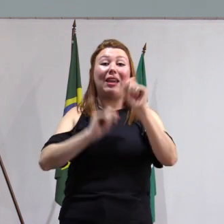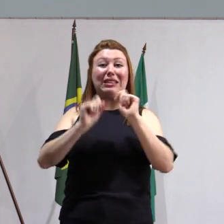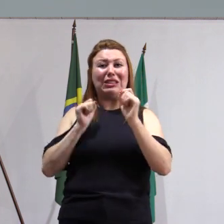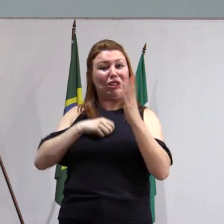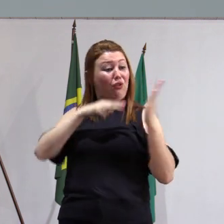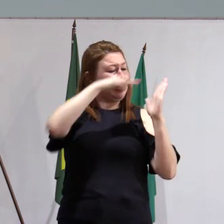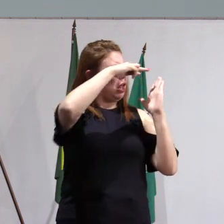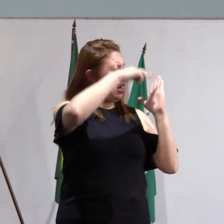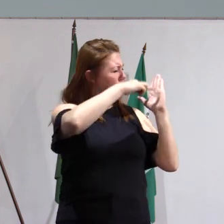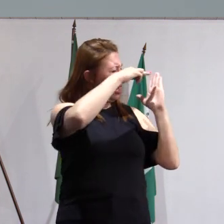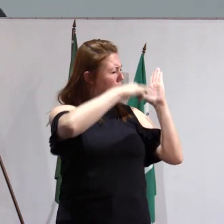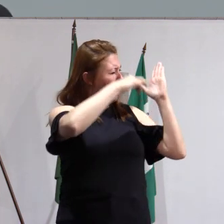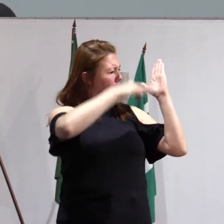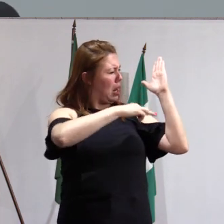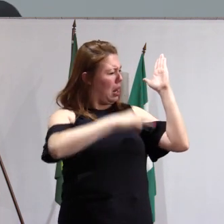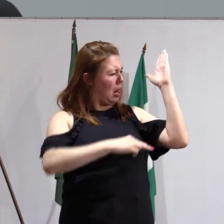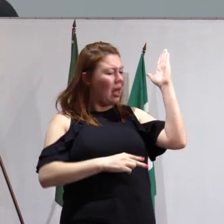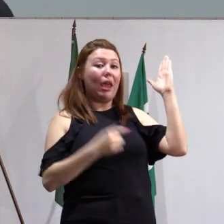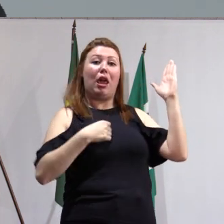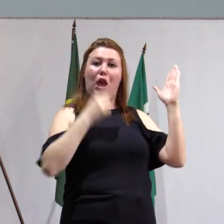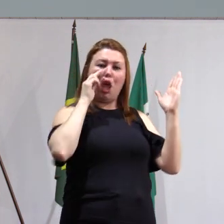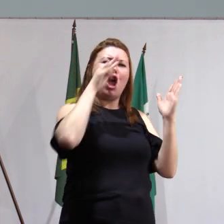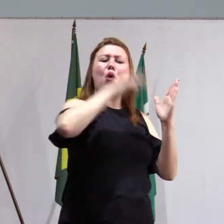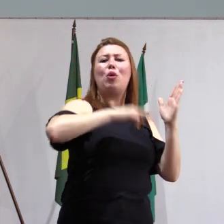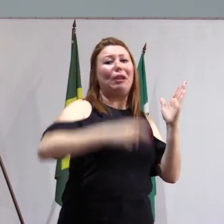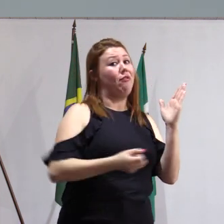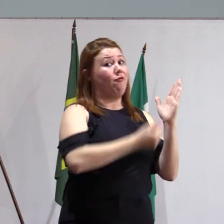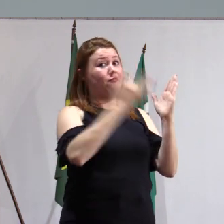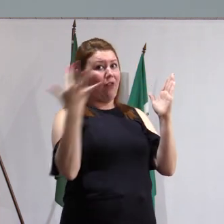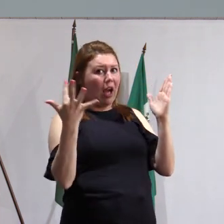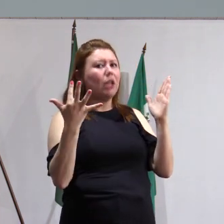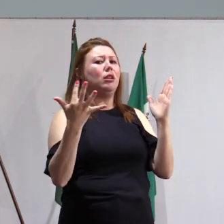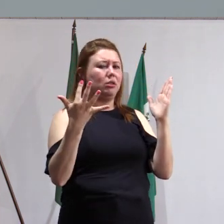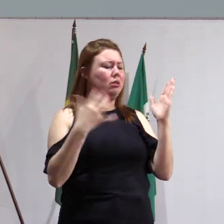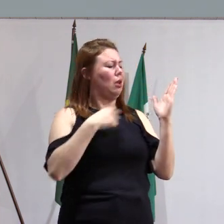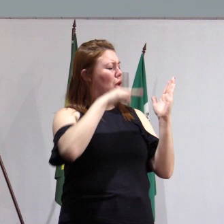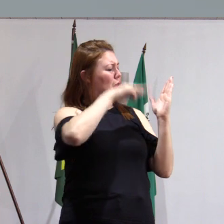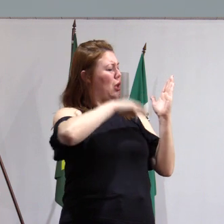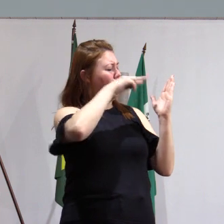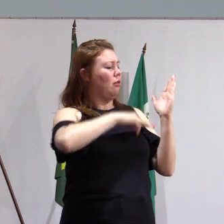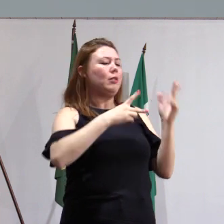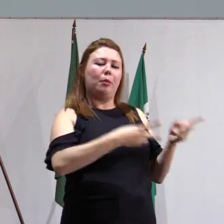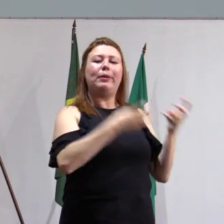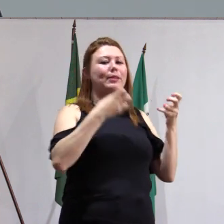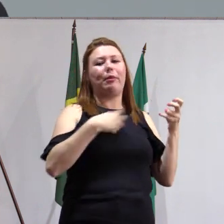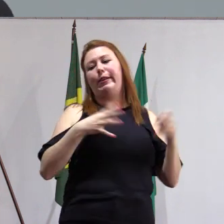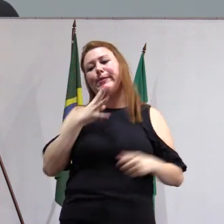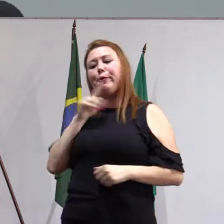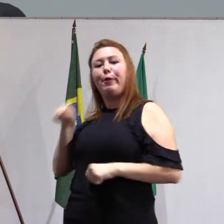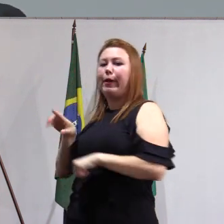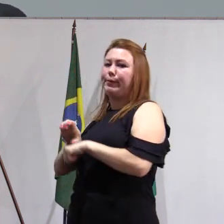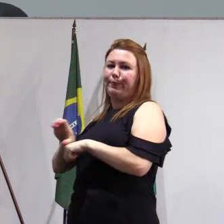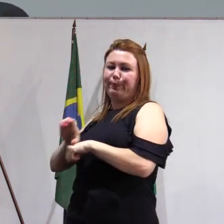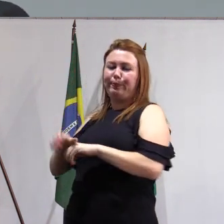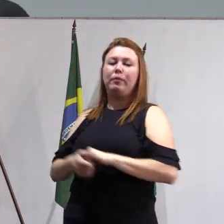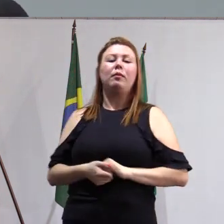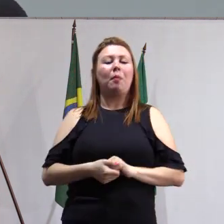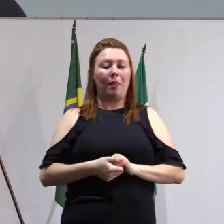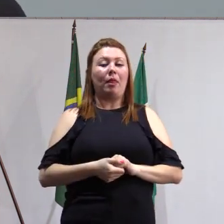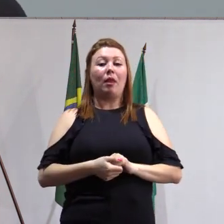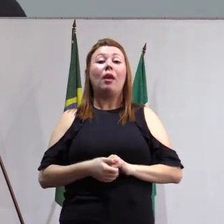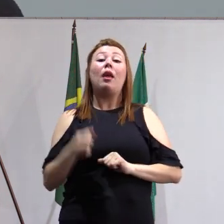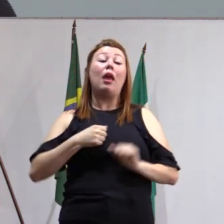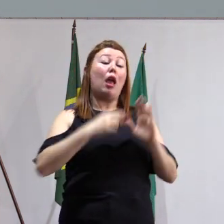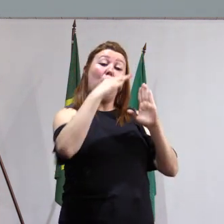mais atenta, eu acabei fazendo por várias leituras isso, eu cheguei a essa conclusão. Fazendo a